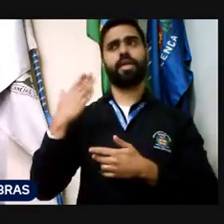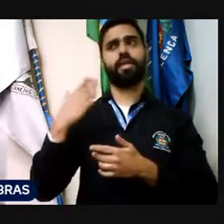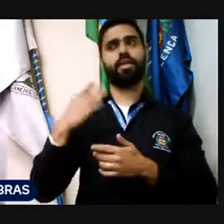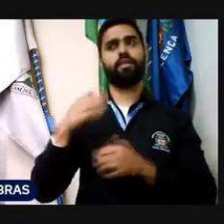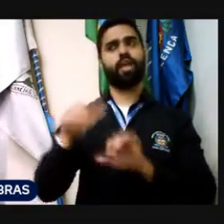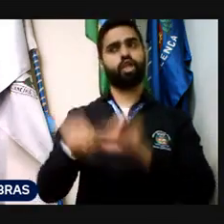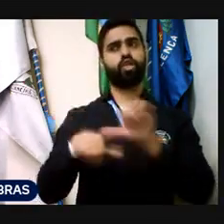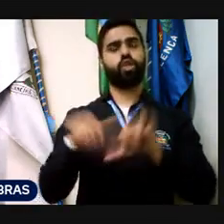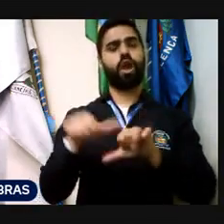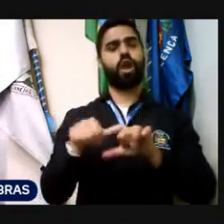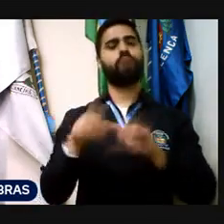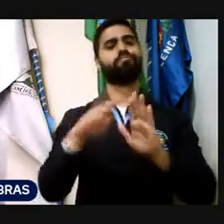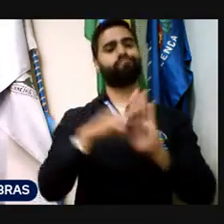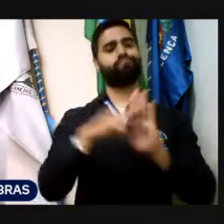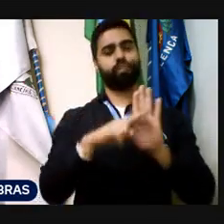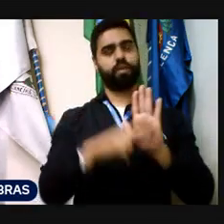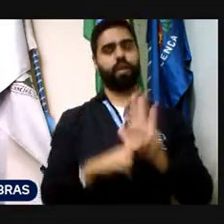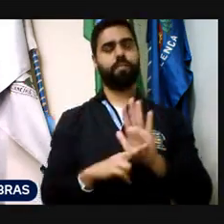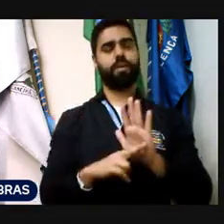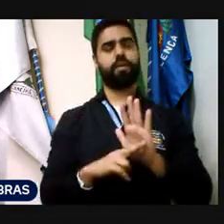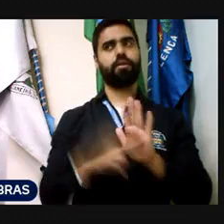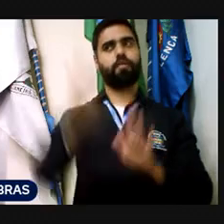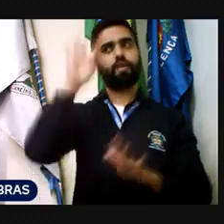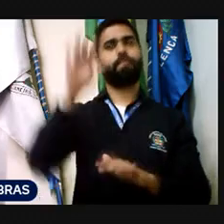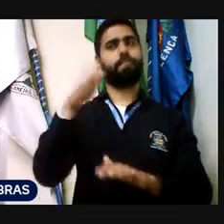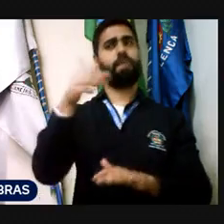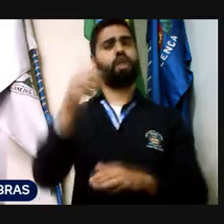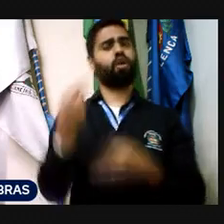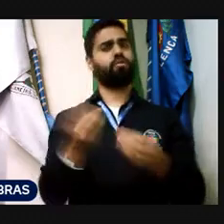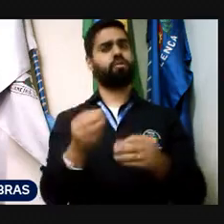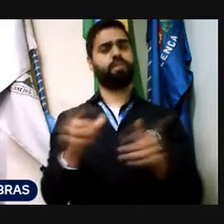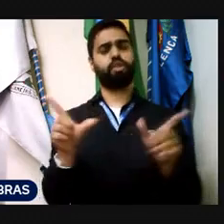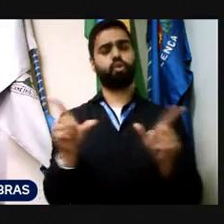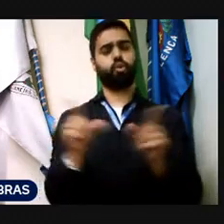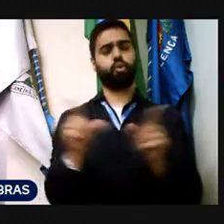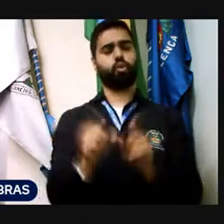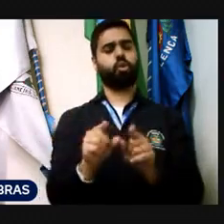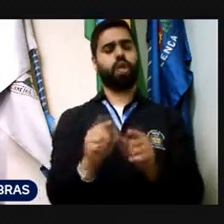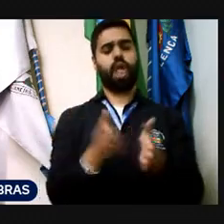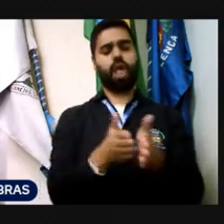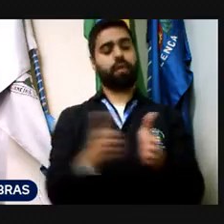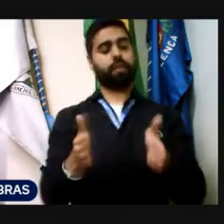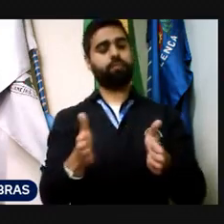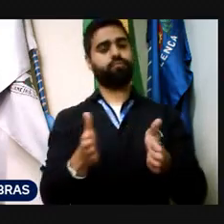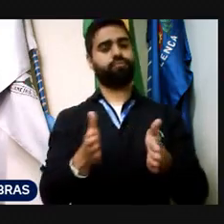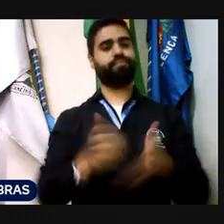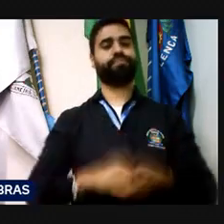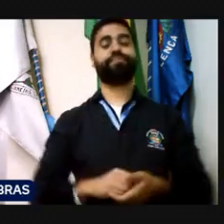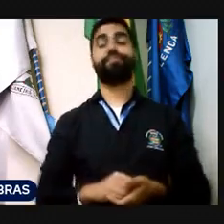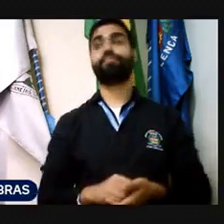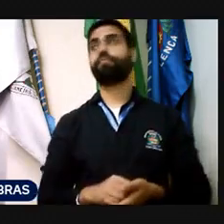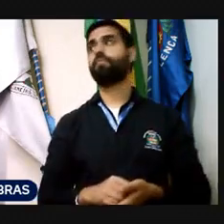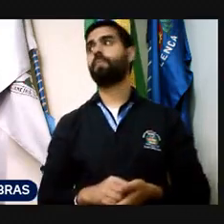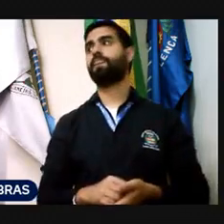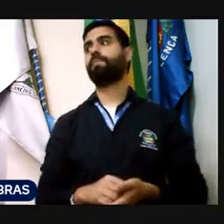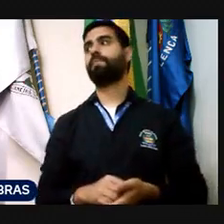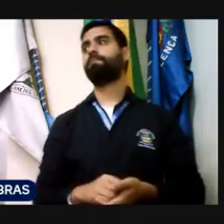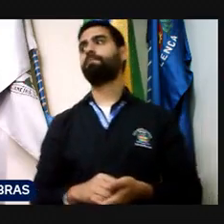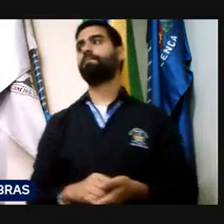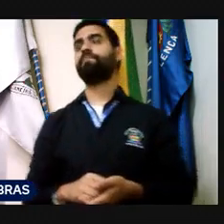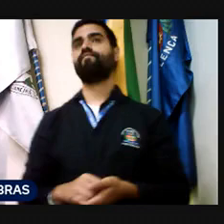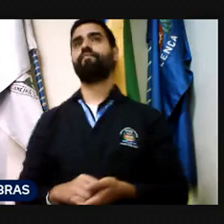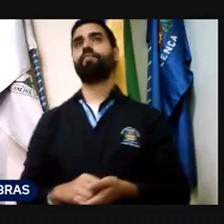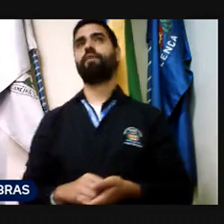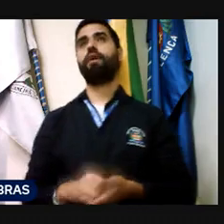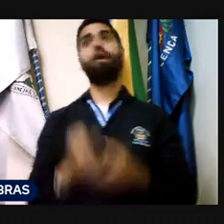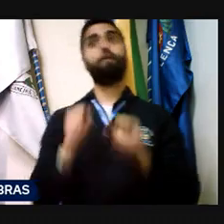né, presidente, da gente pensar melhor nisso daí para reduzir esse número de dias do recesso. Tomara